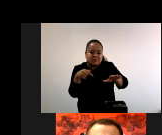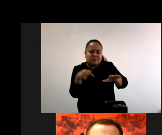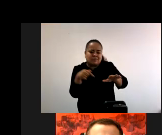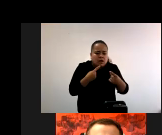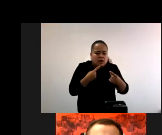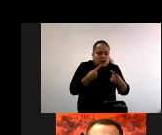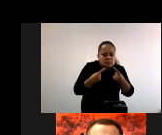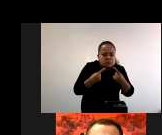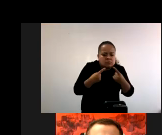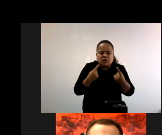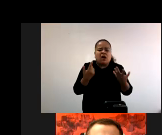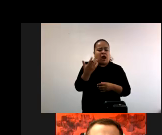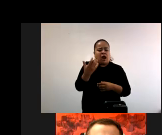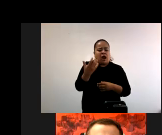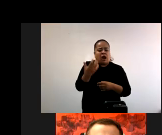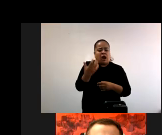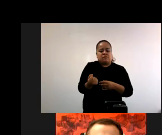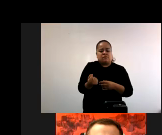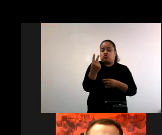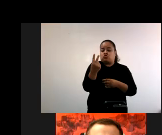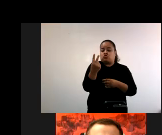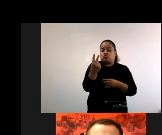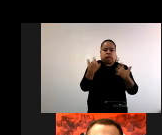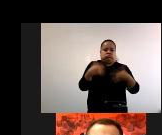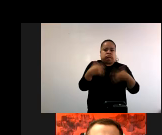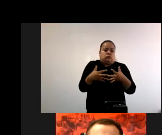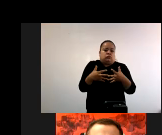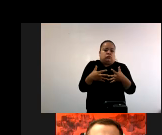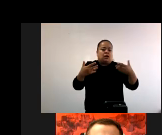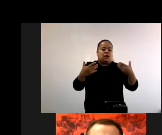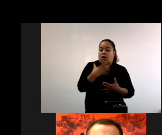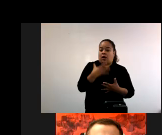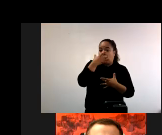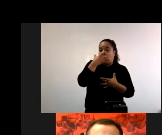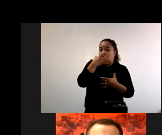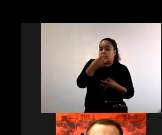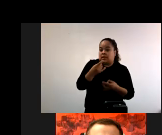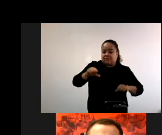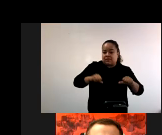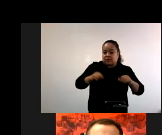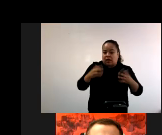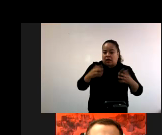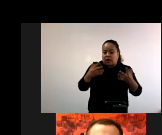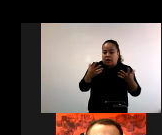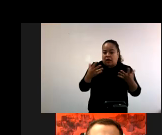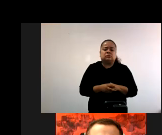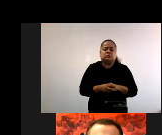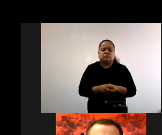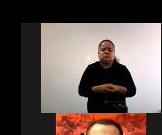em 2 grandes eventos. Continuamos organizando outros eventos para atualizar a